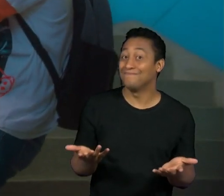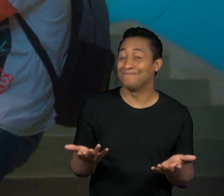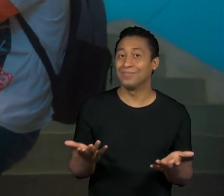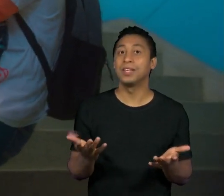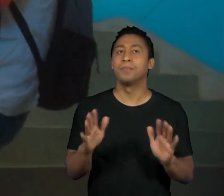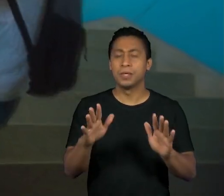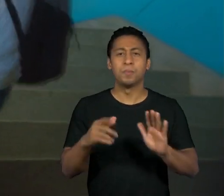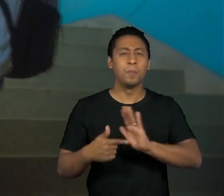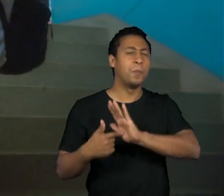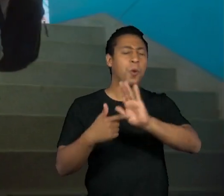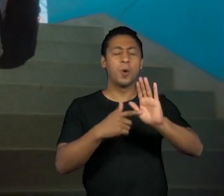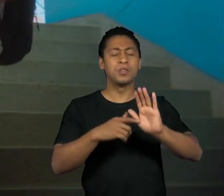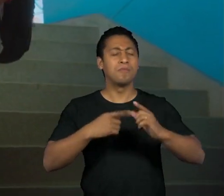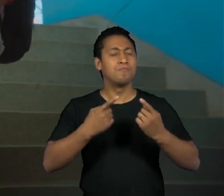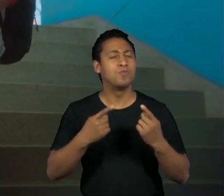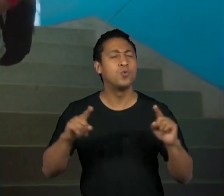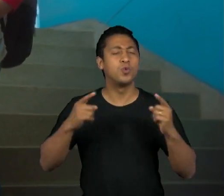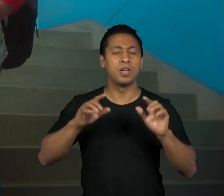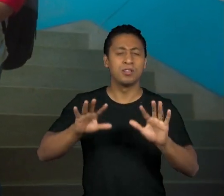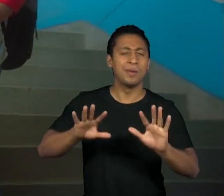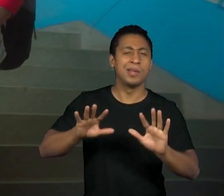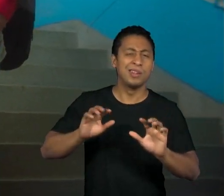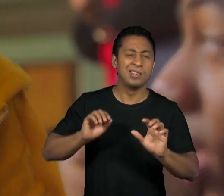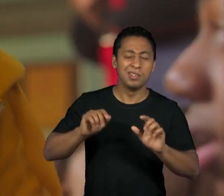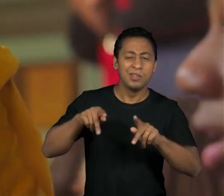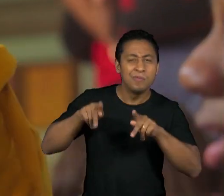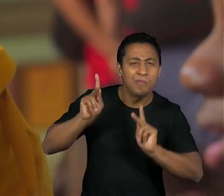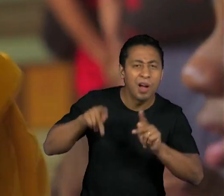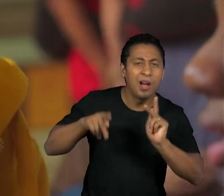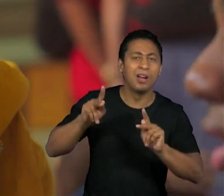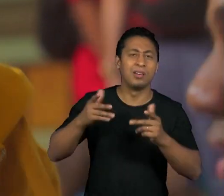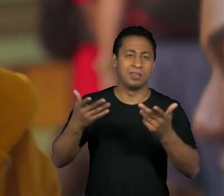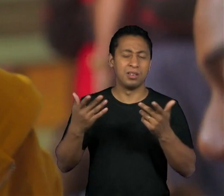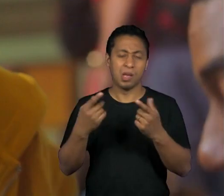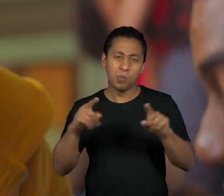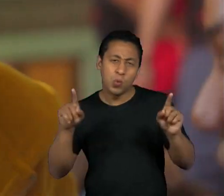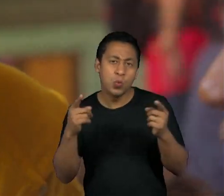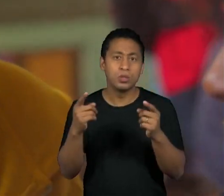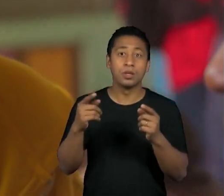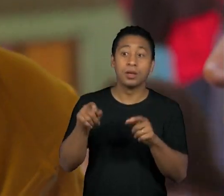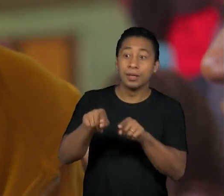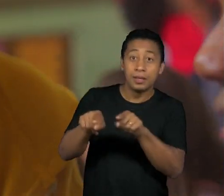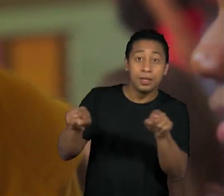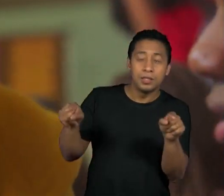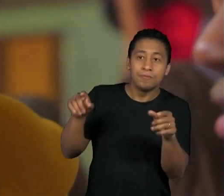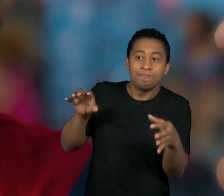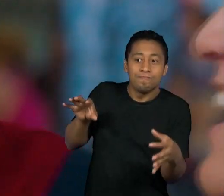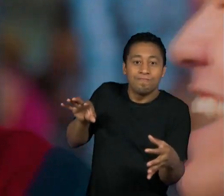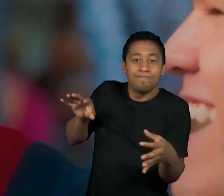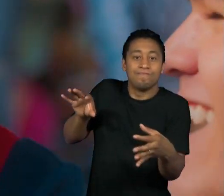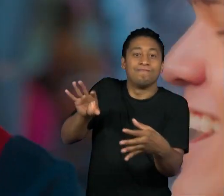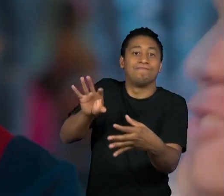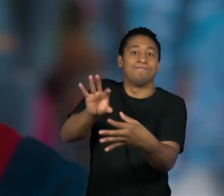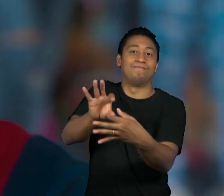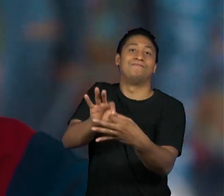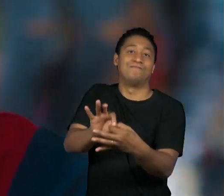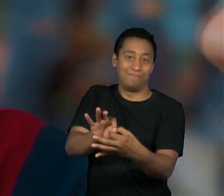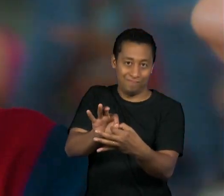pela batida da música, pela importância, pela letra, naturalmente as pessoas acabam se conectando